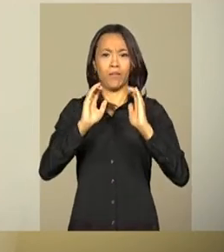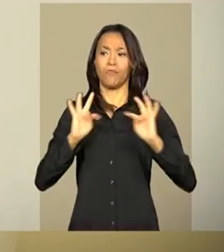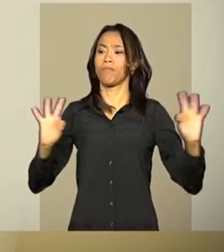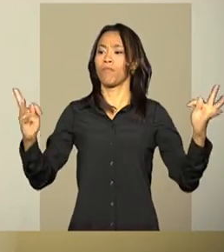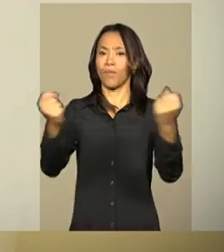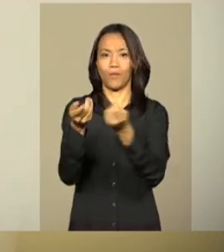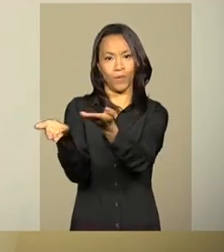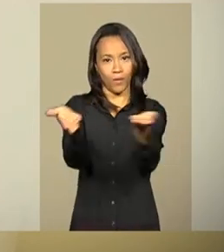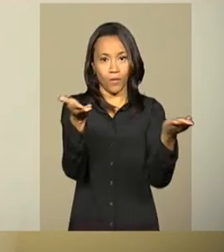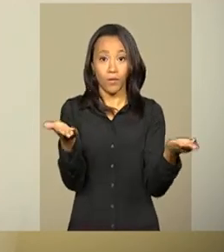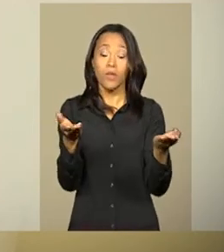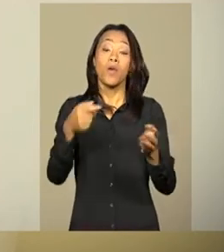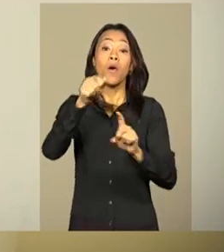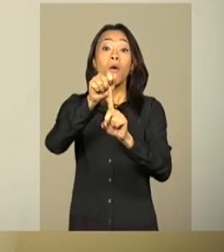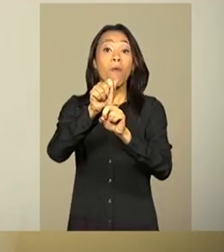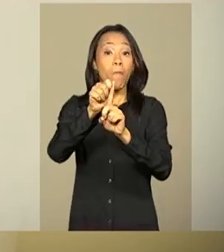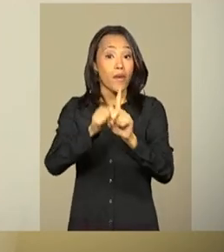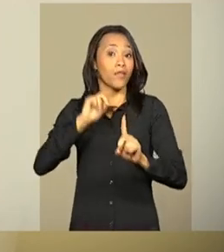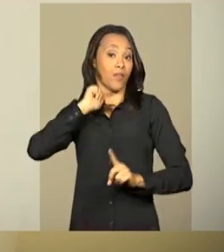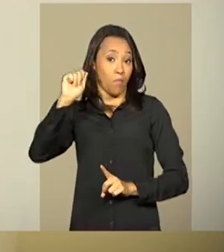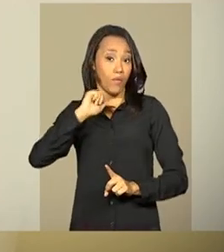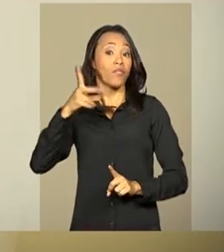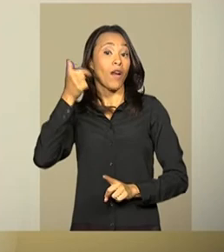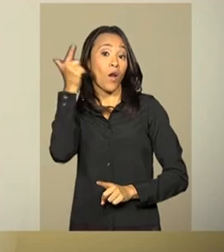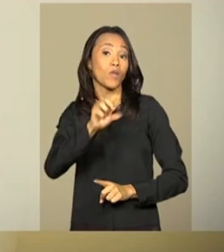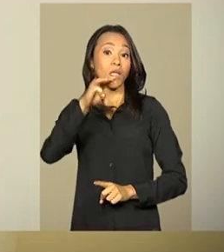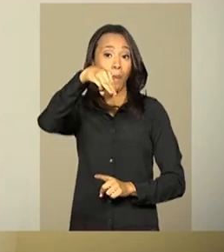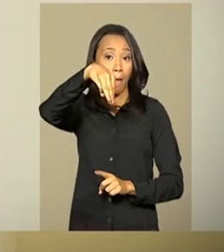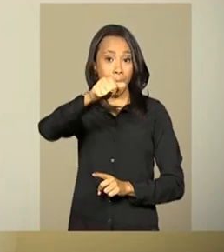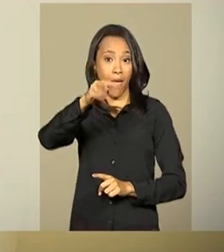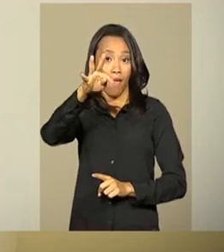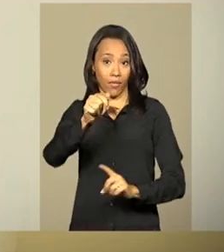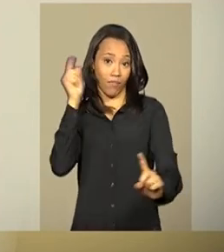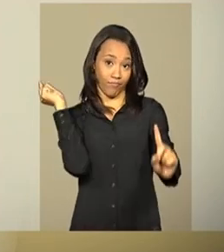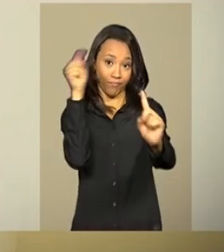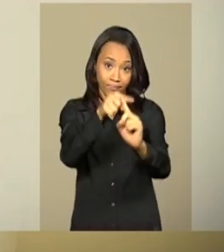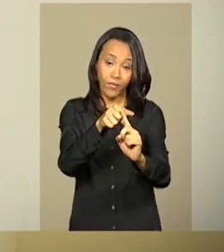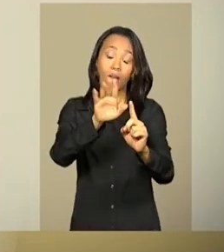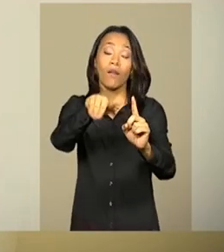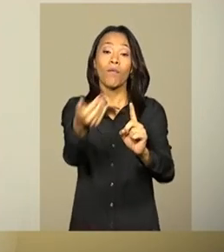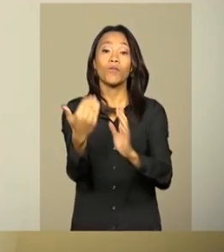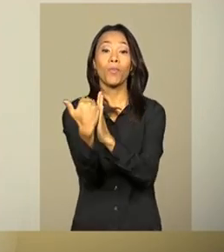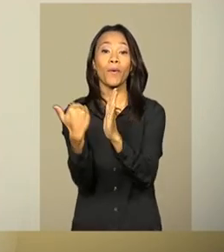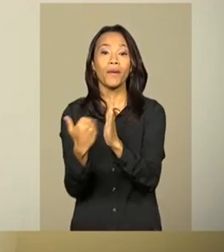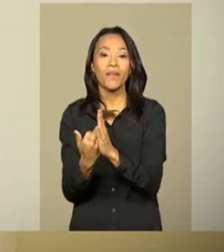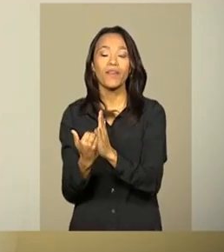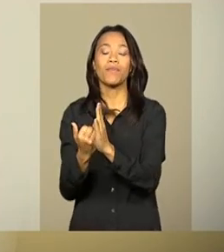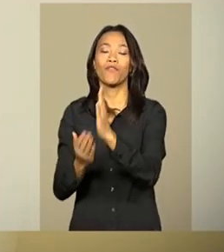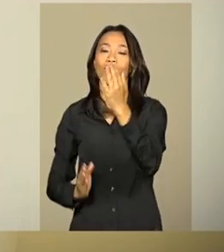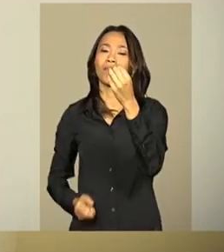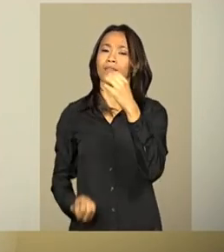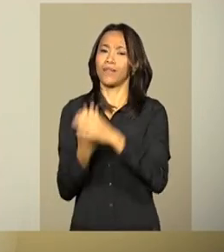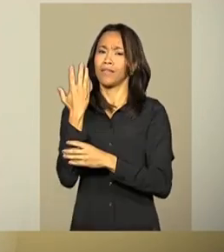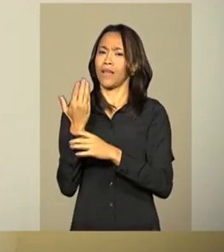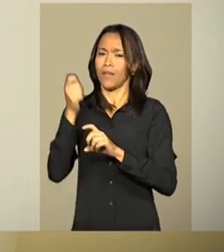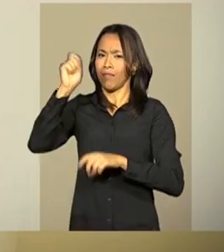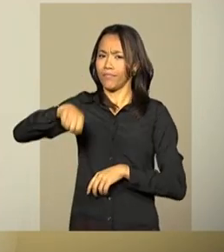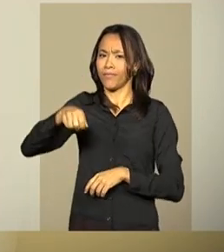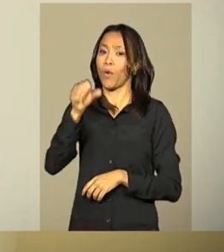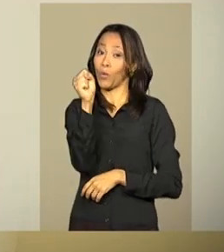população em abril cumpriremos a meta que anunciamos quando mais médicos foi lançado há oito